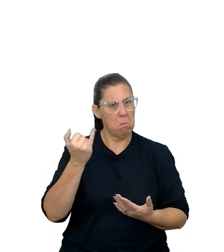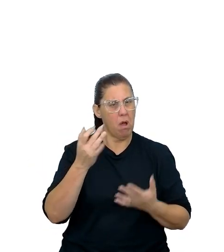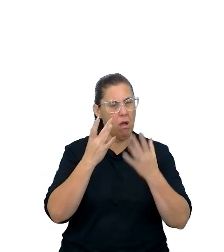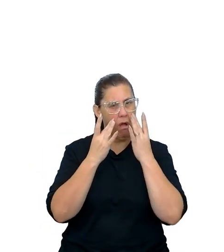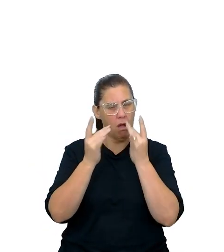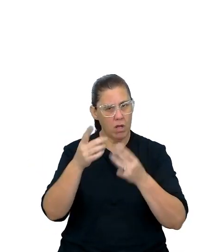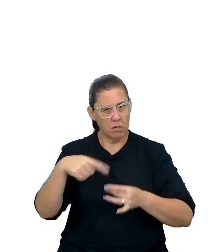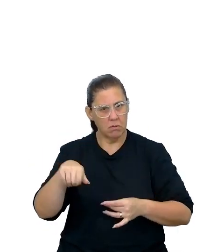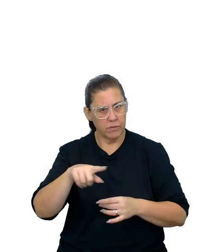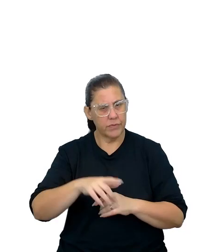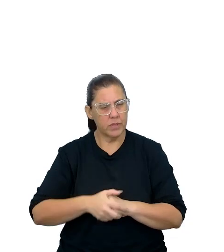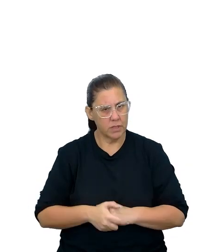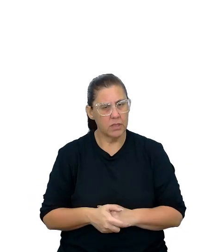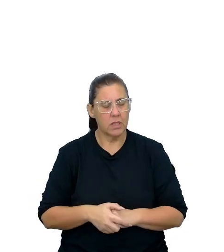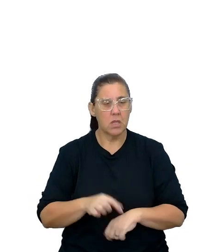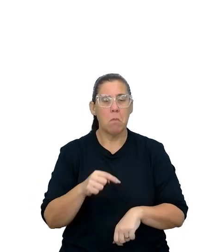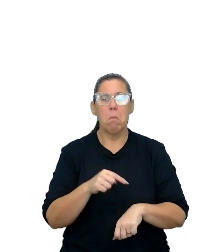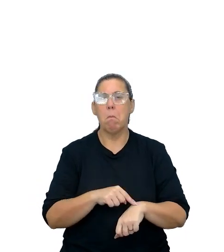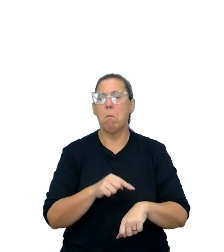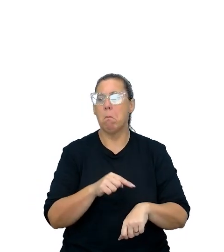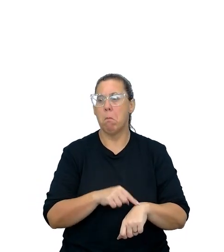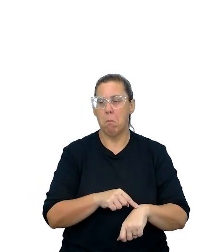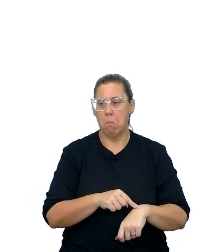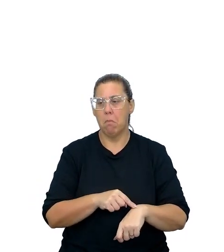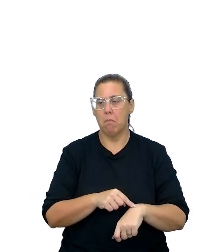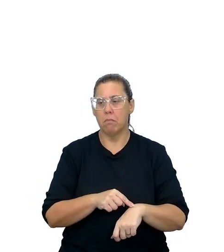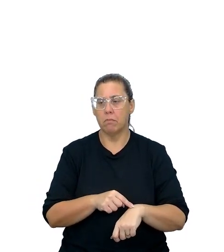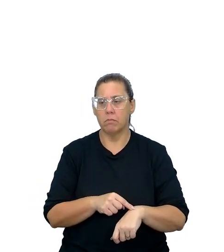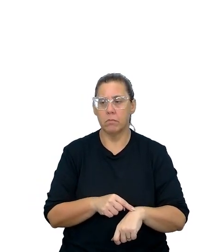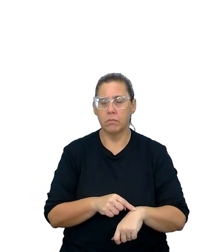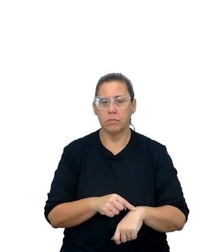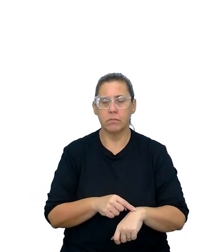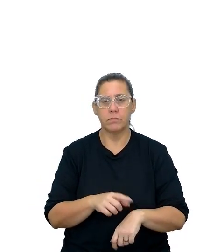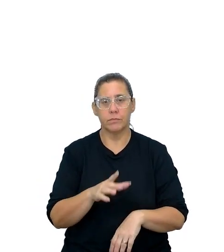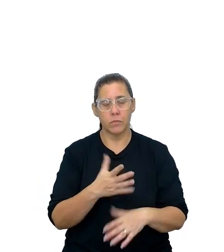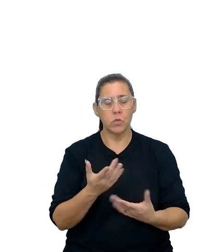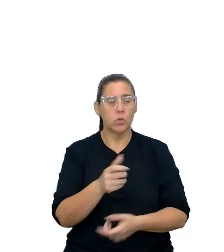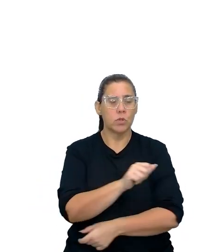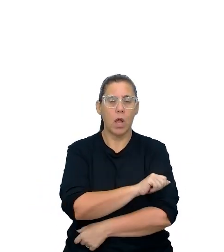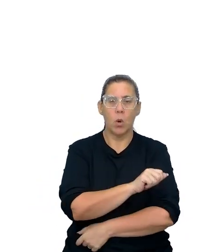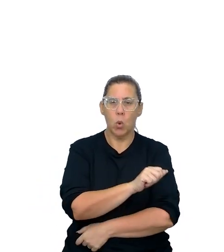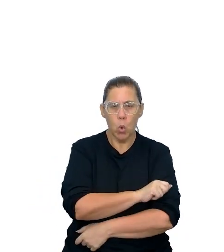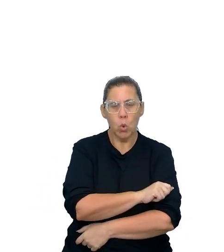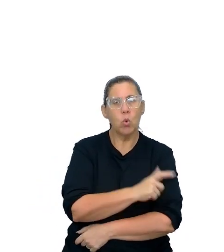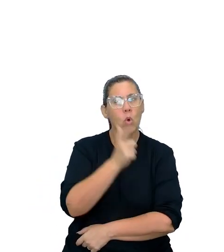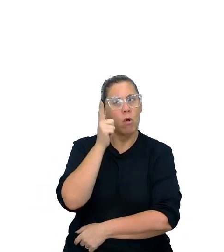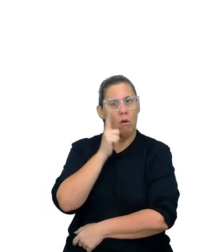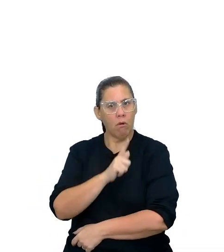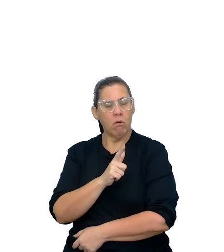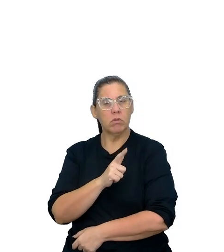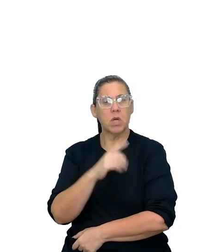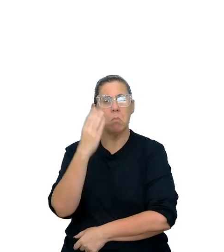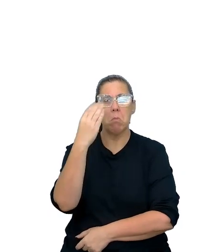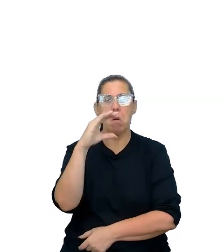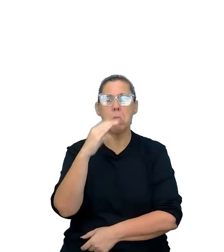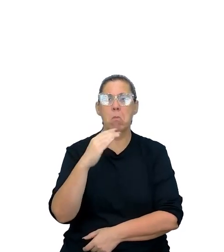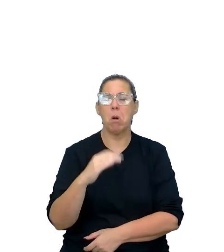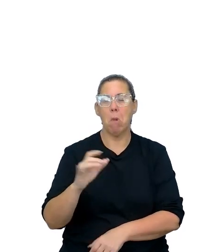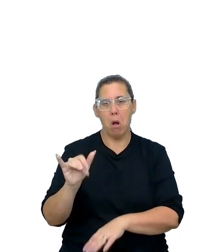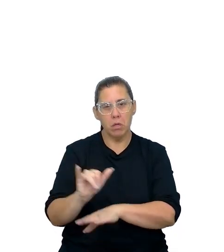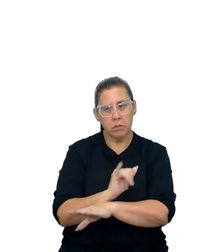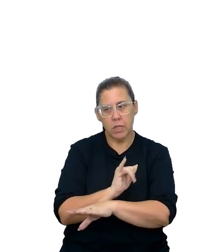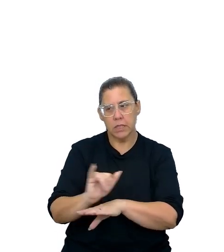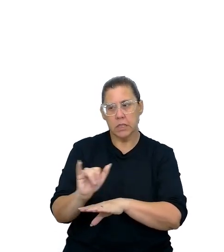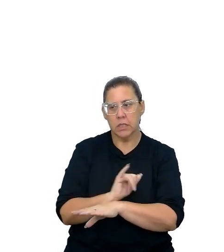a atenção de vocês para um momento, assim, de dar espaço aos nossos estudantes para que eles coloquem as suas estratégias, para que